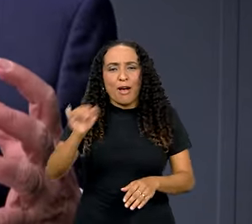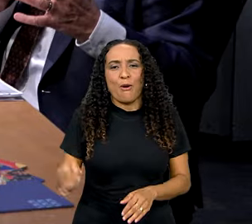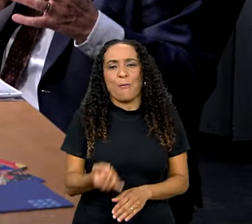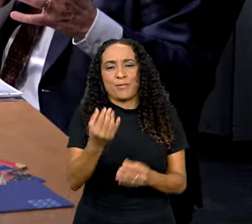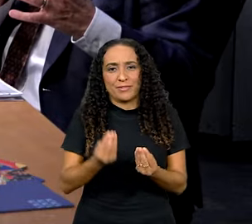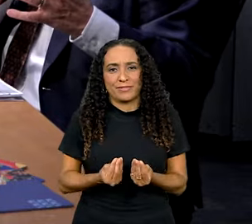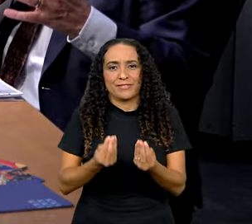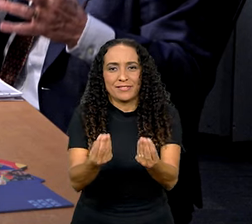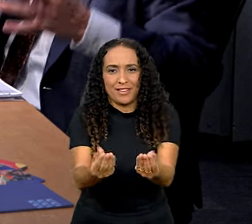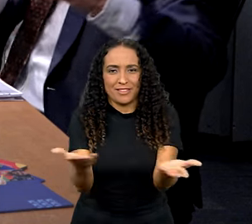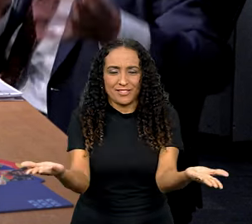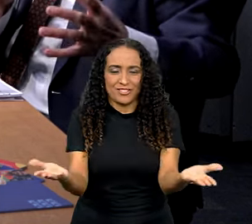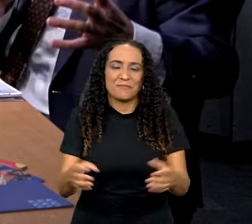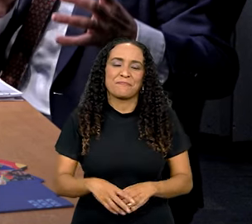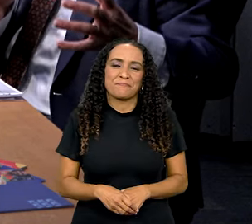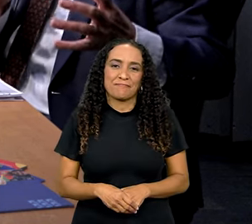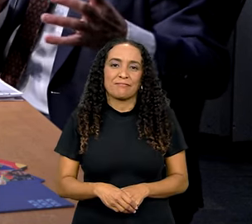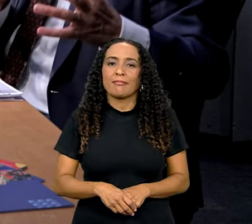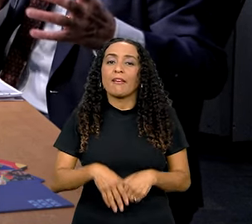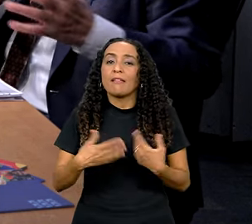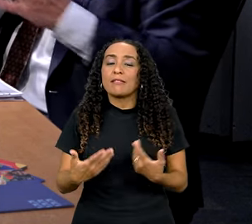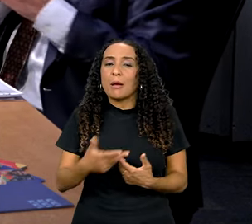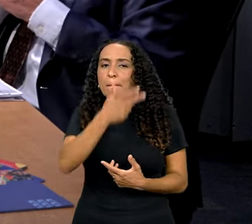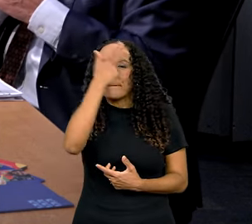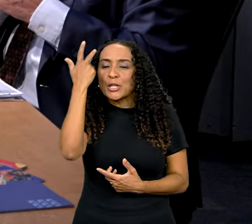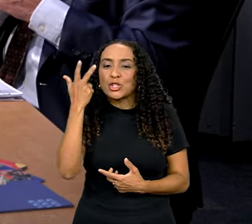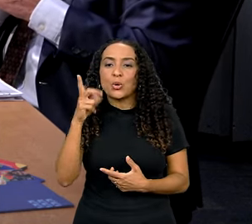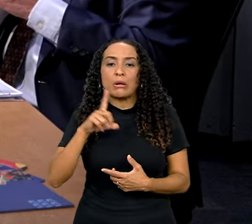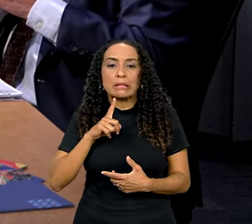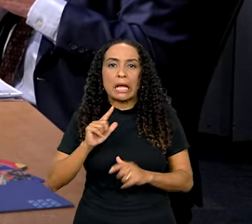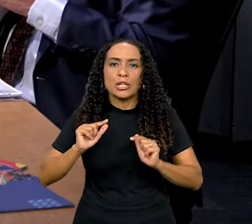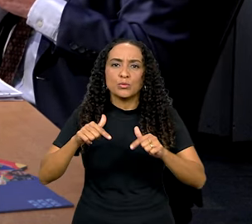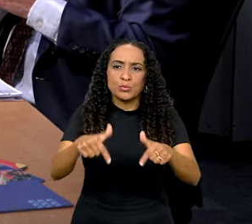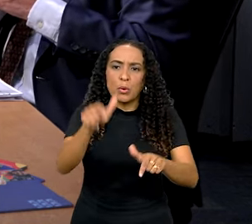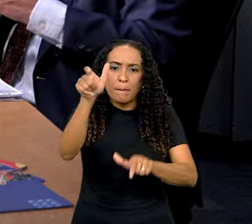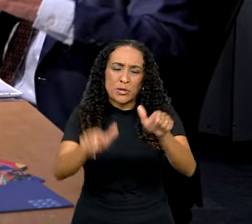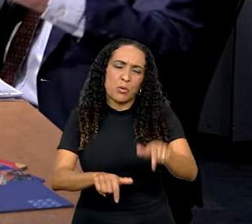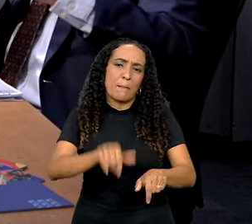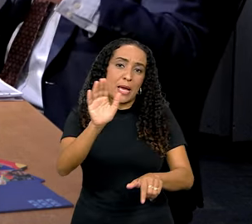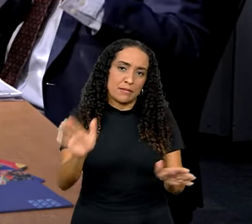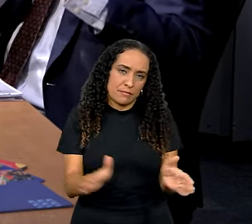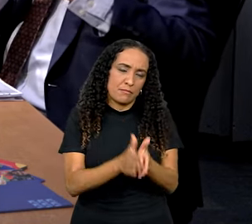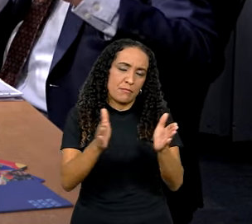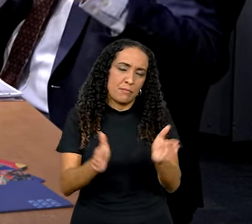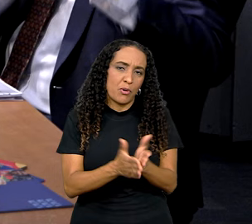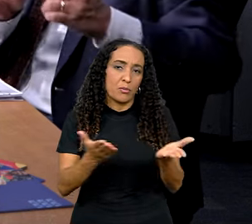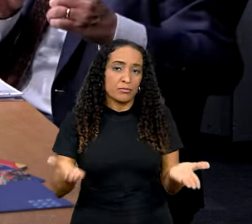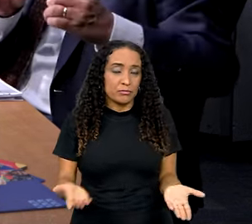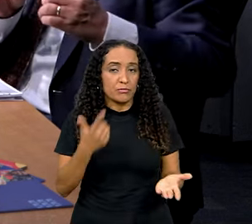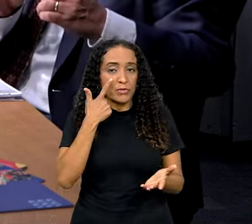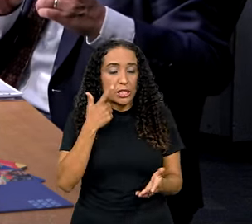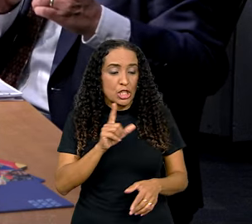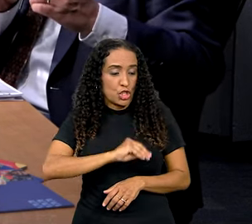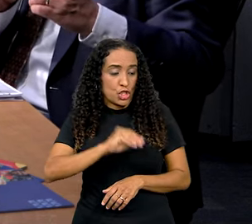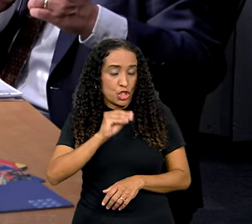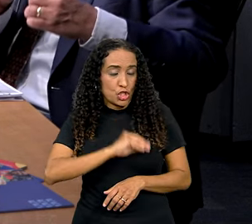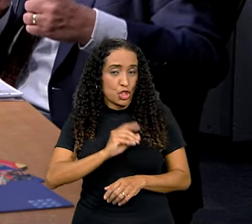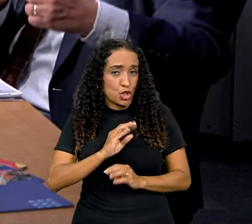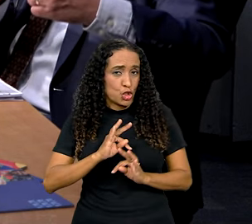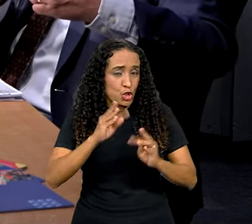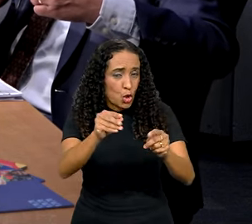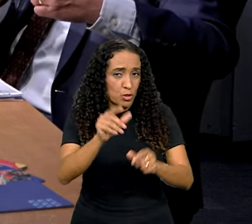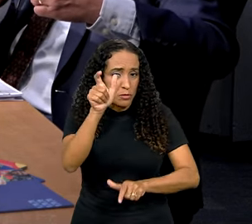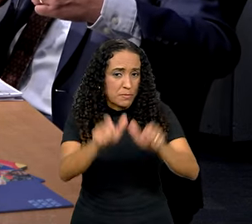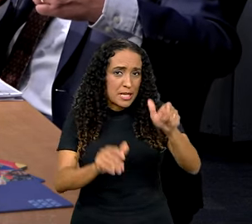mais oportunidade e Quem Está ocupando é o público mais pobre veja veja aqui enquanto a renda de todos os